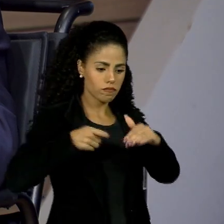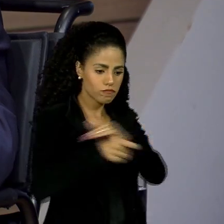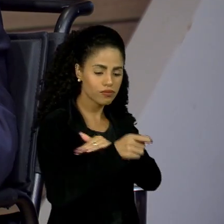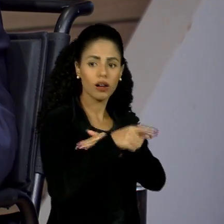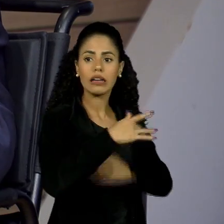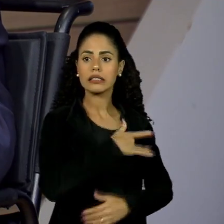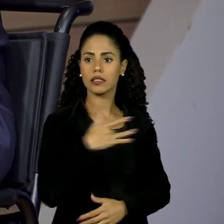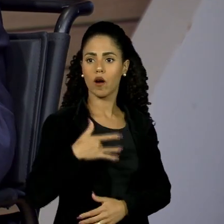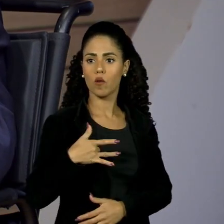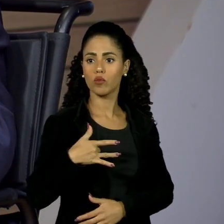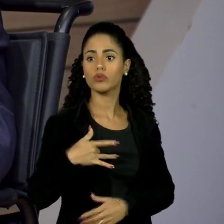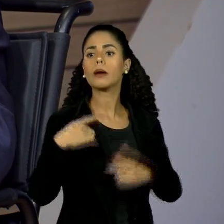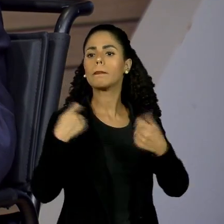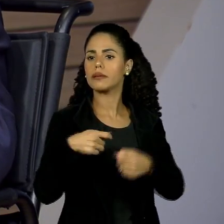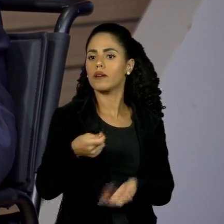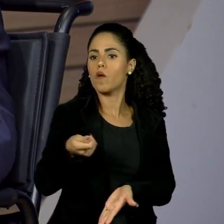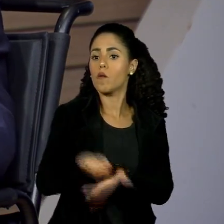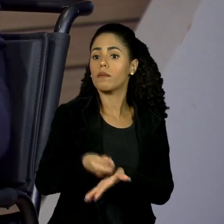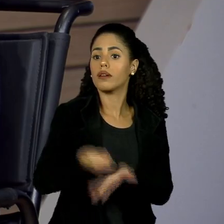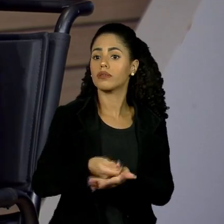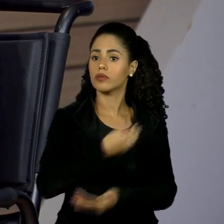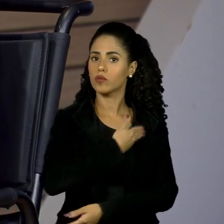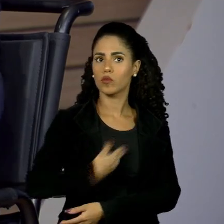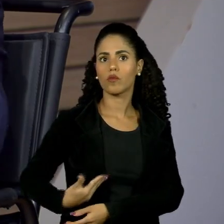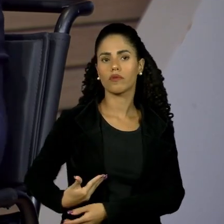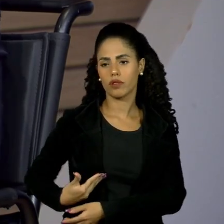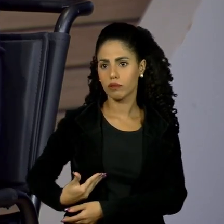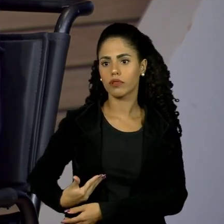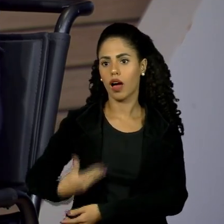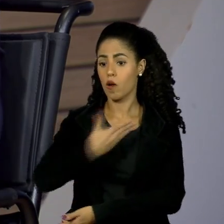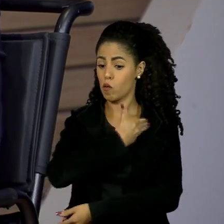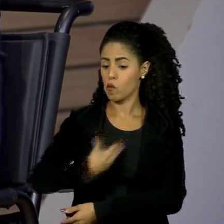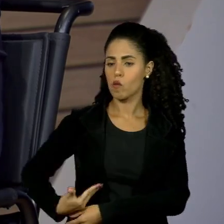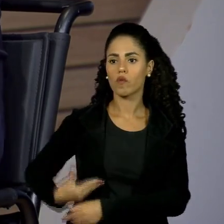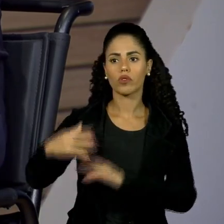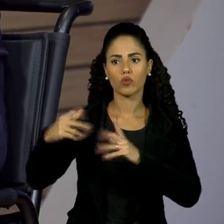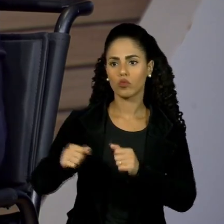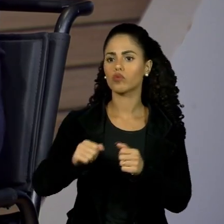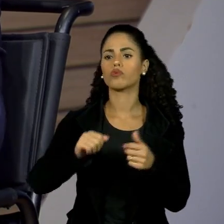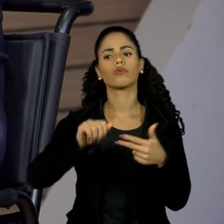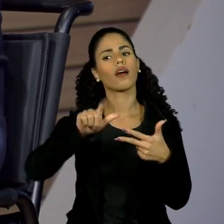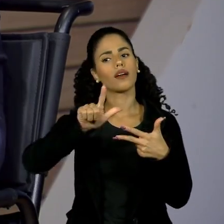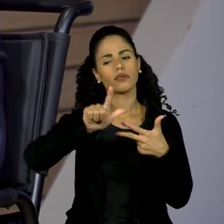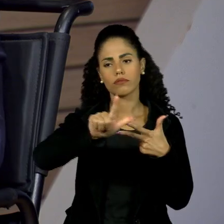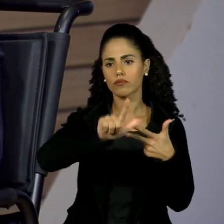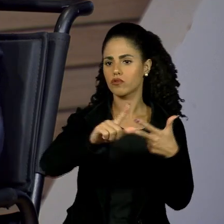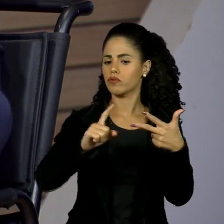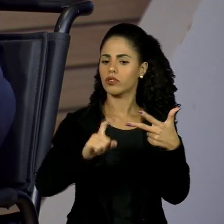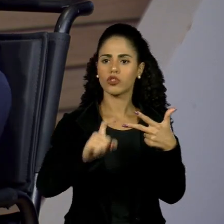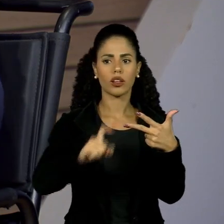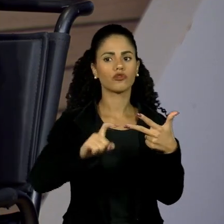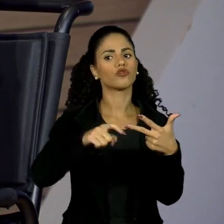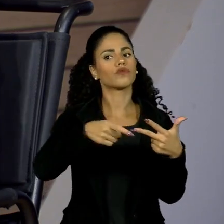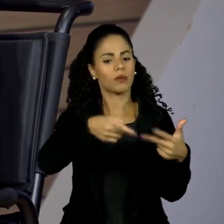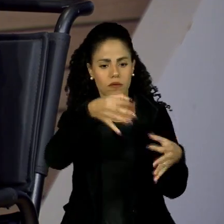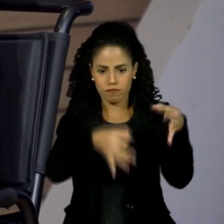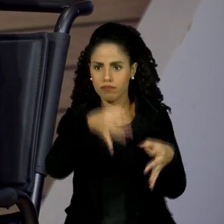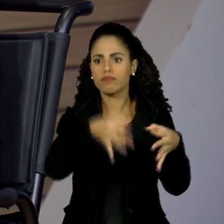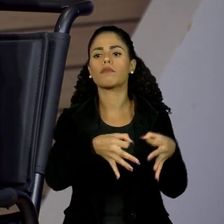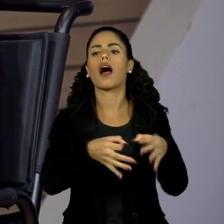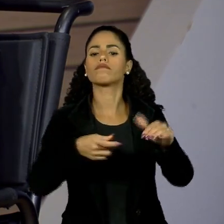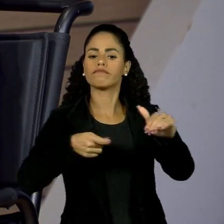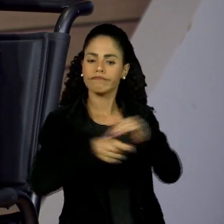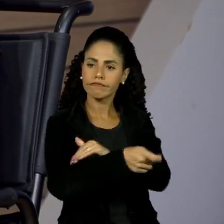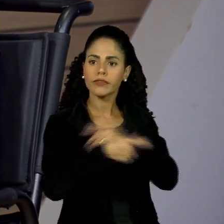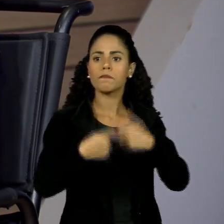atender a demanda, é obrigação do Estado, eu falo Estado como um todo, Executivo, Legislativo e até Poder Judiciário, que tomem as